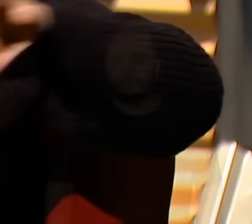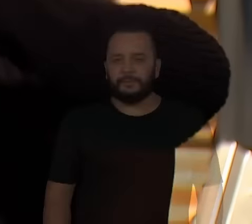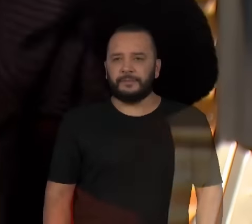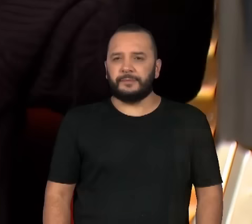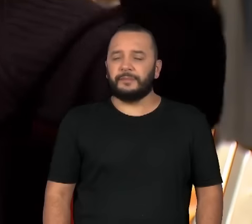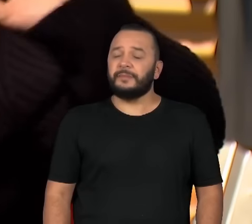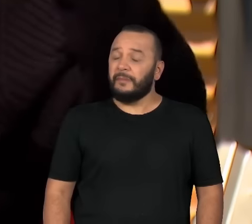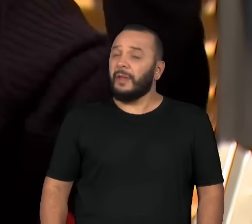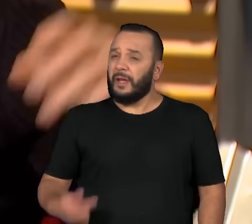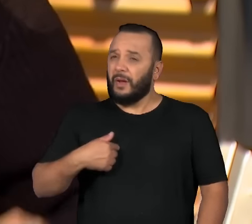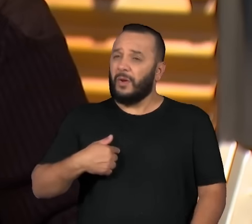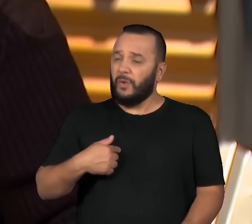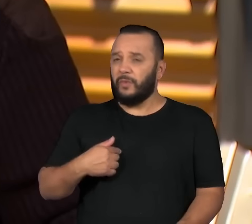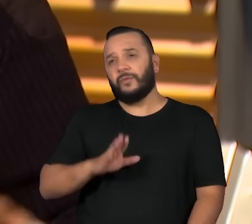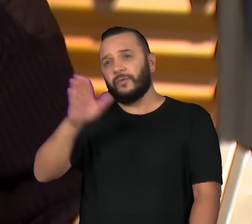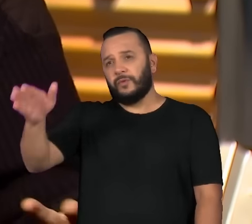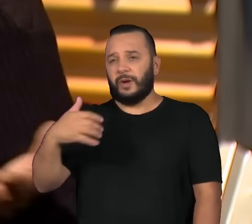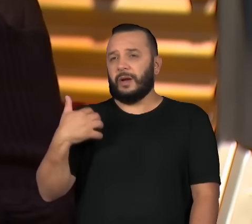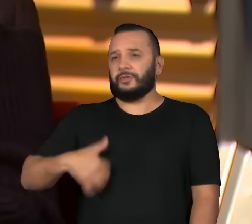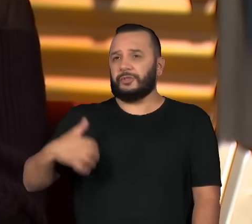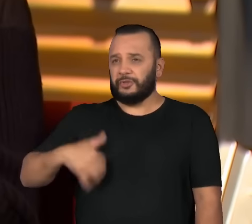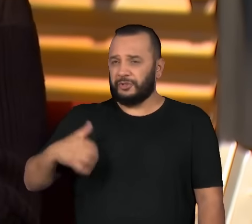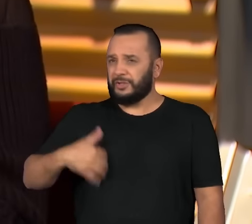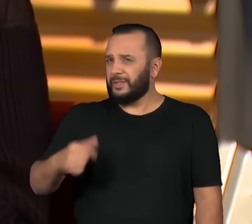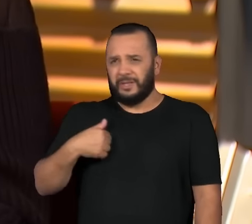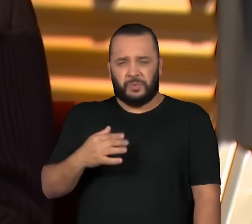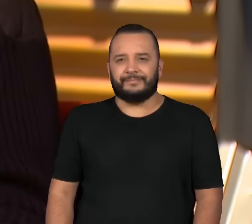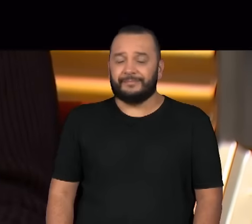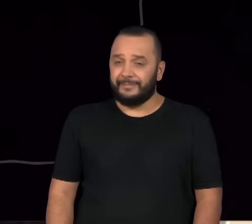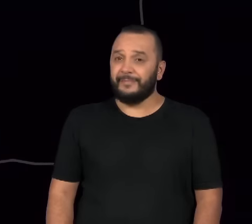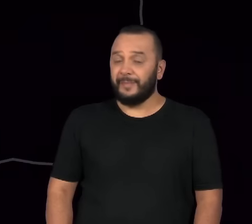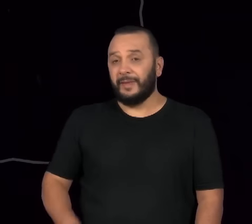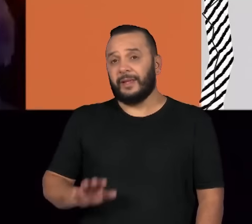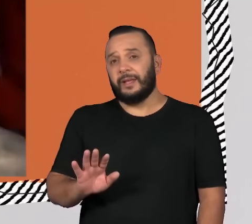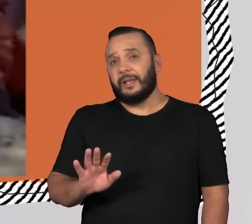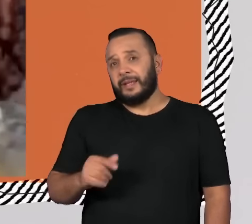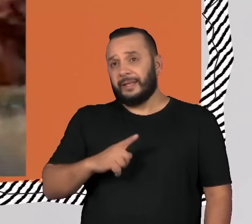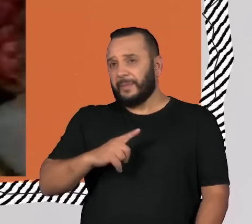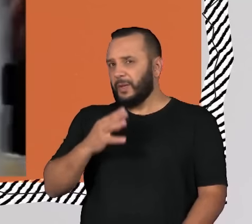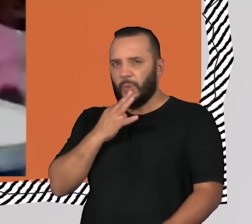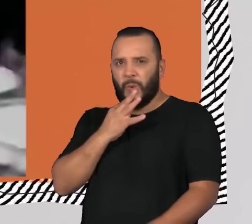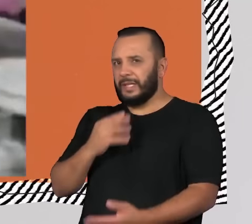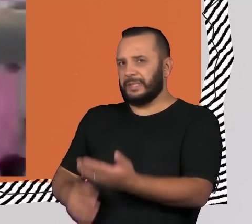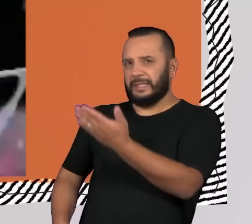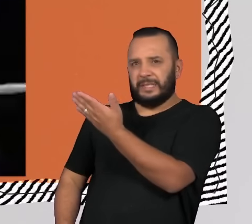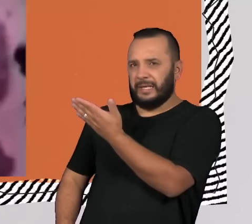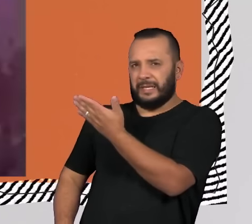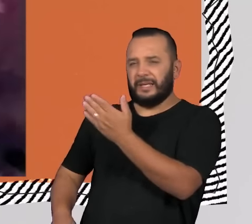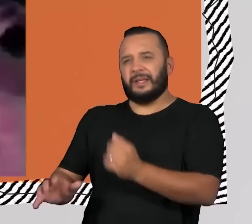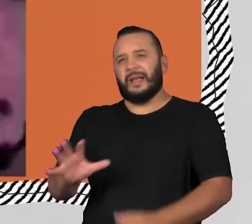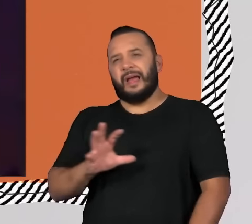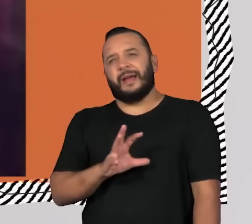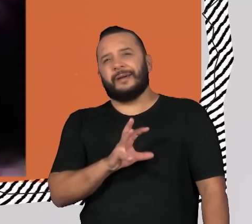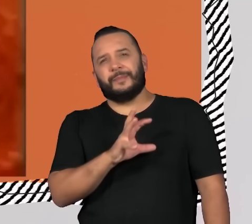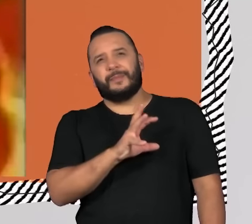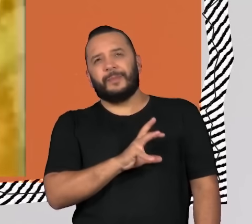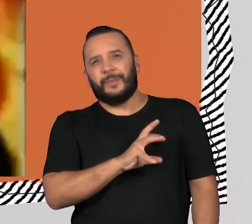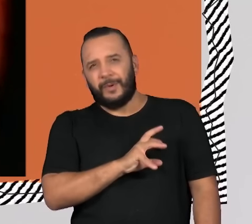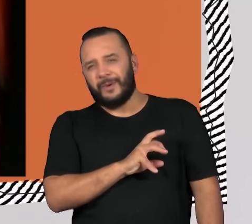Comecei a ir mais pra lá, pra Argentina principalmente, porra, não conhecia Fabulosos Cadillacs. Y aquel